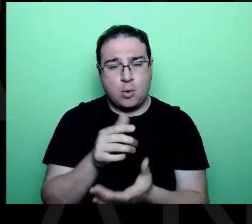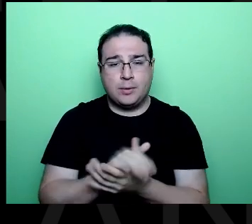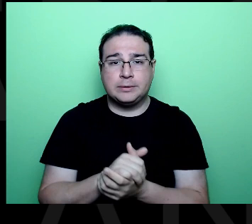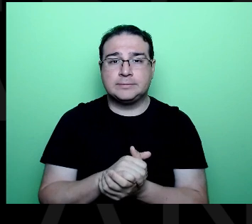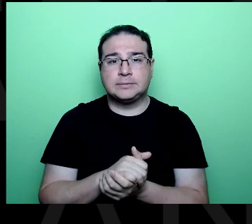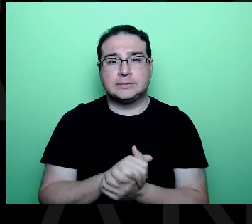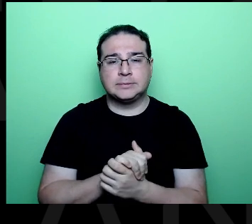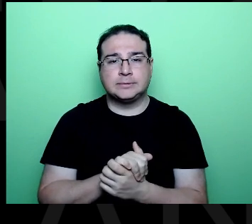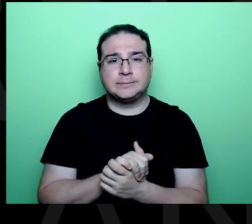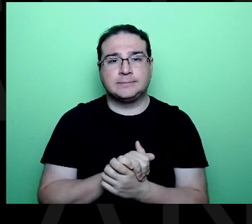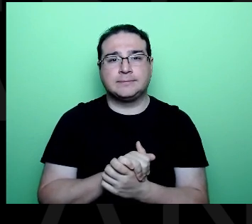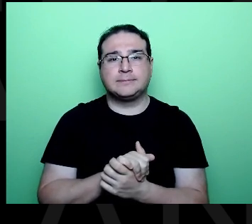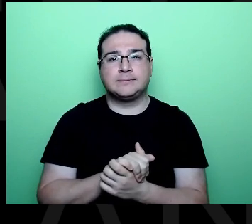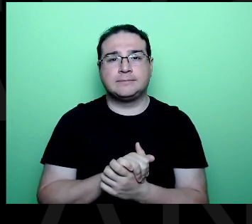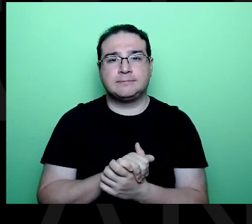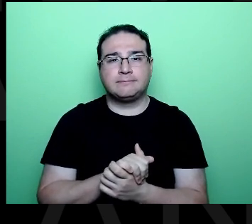mas